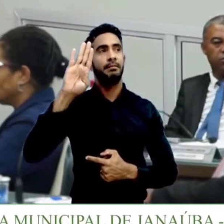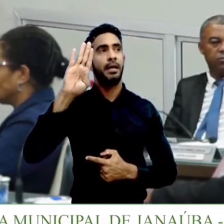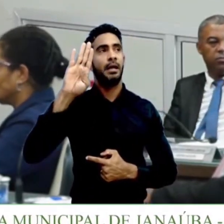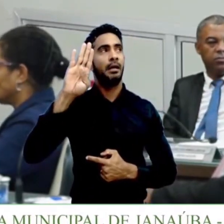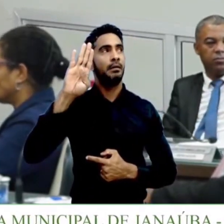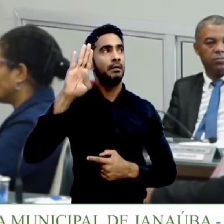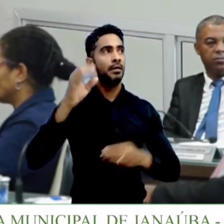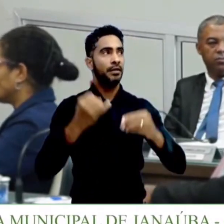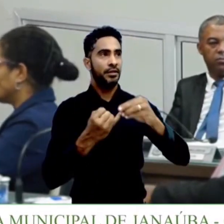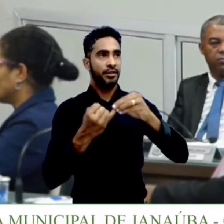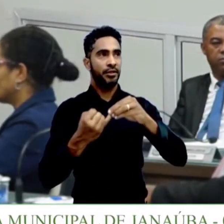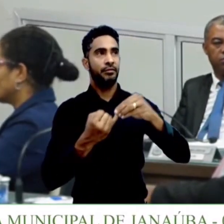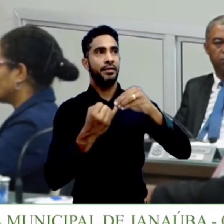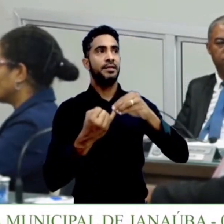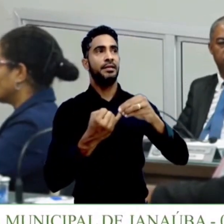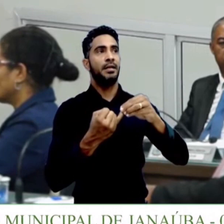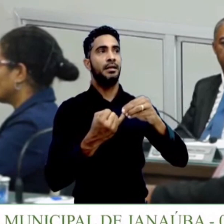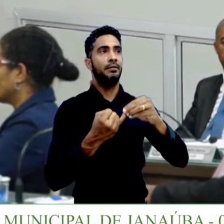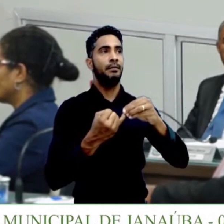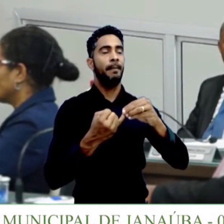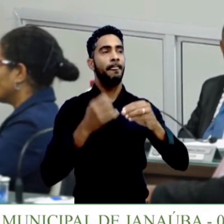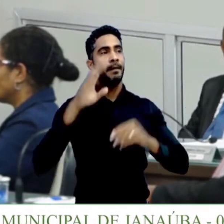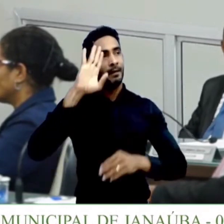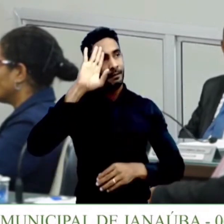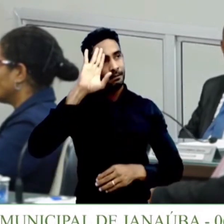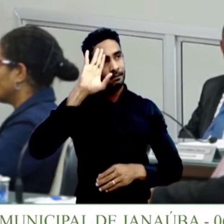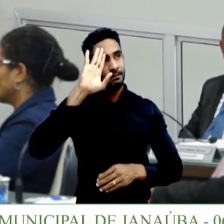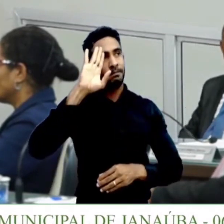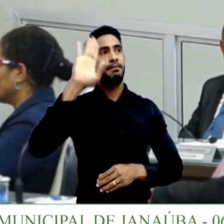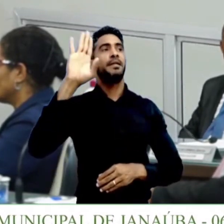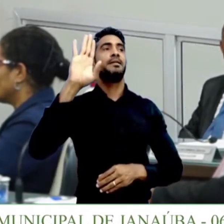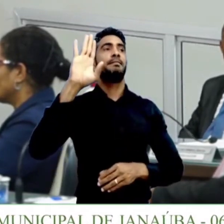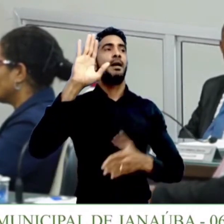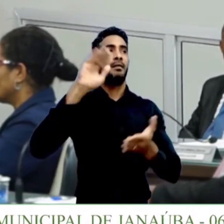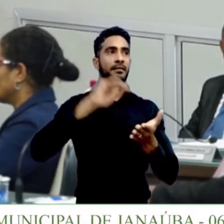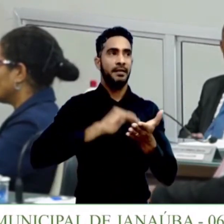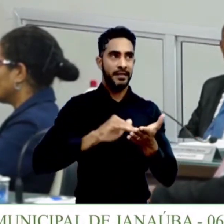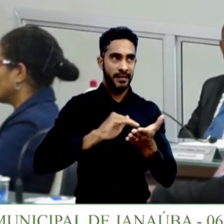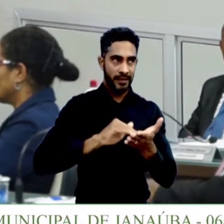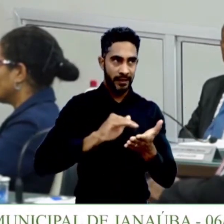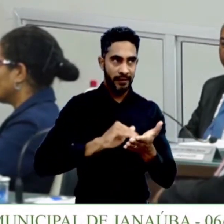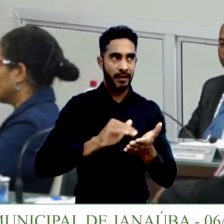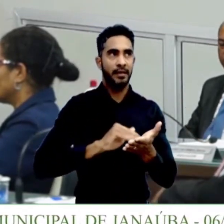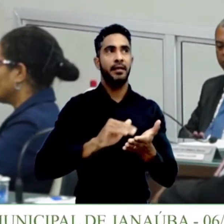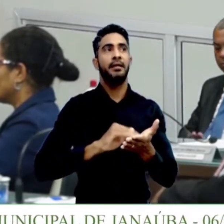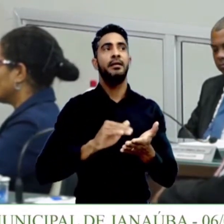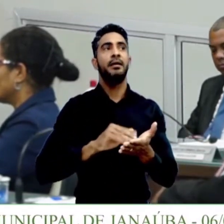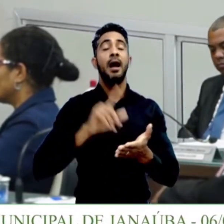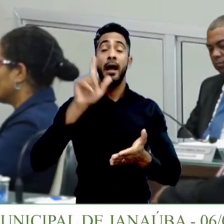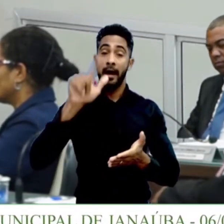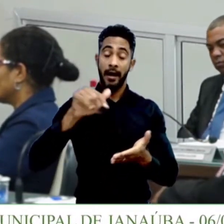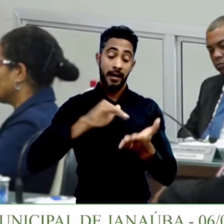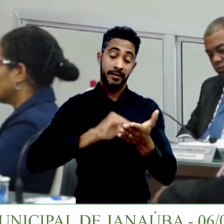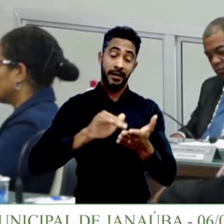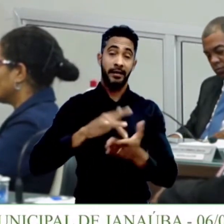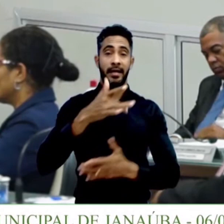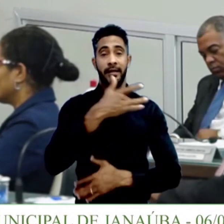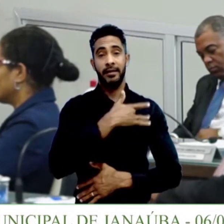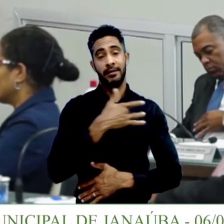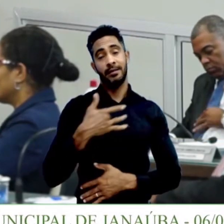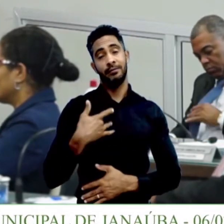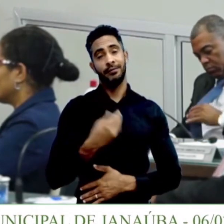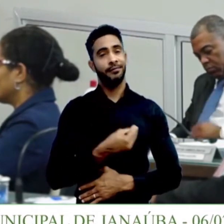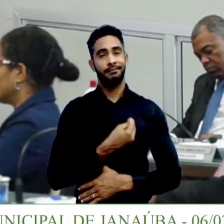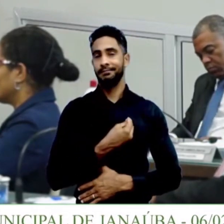a principal entidade que deveria estar, a principal, a secretaria, que era a Secretaria da Saúde, não